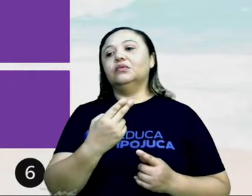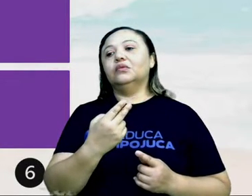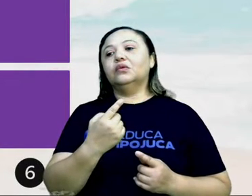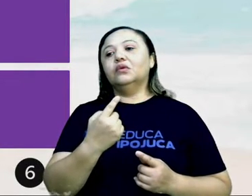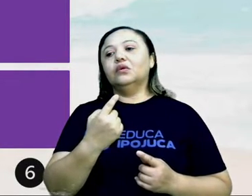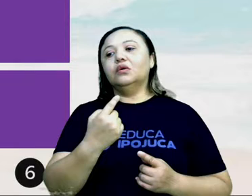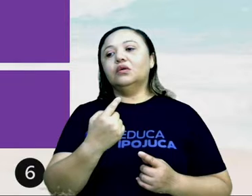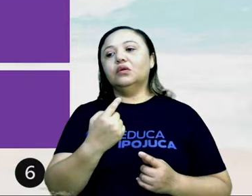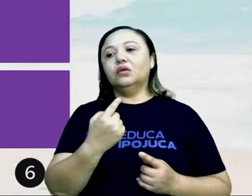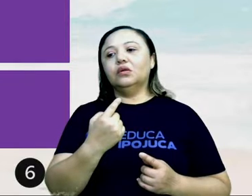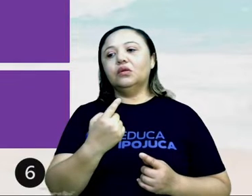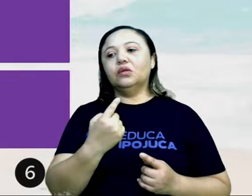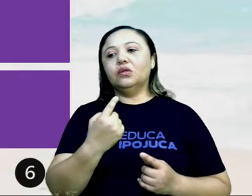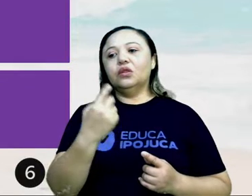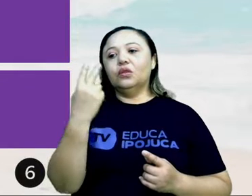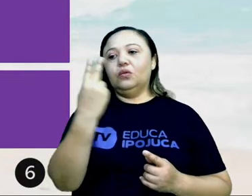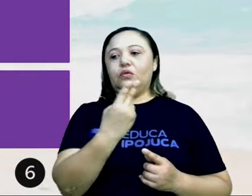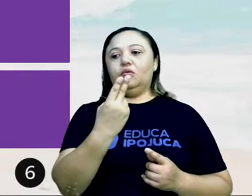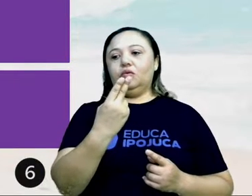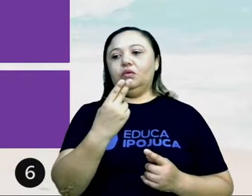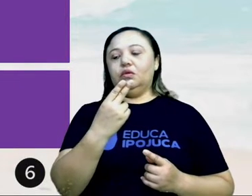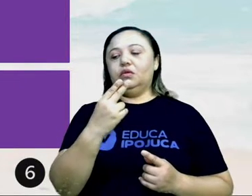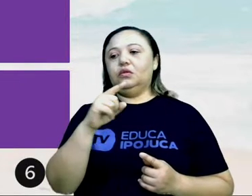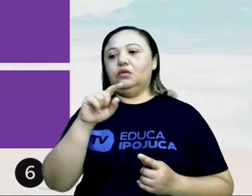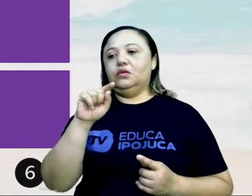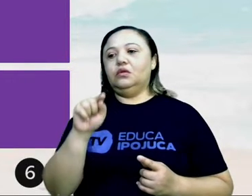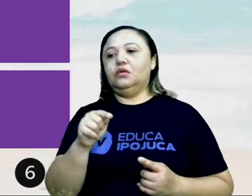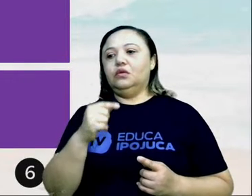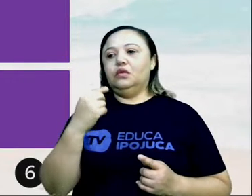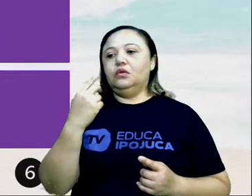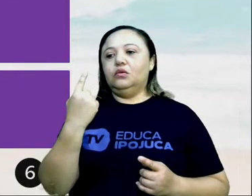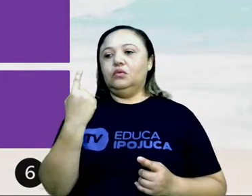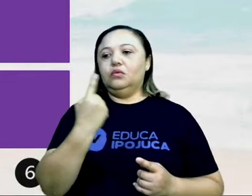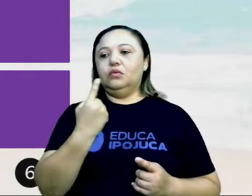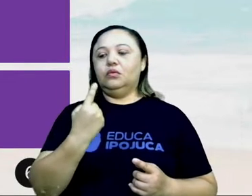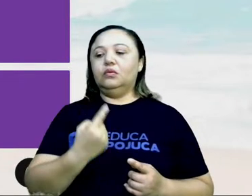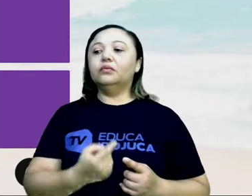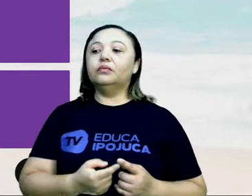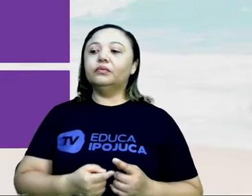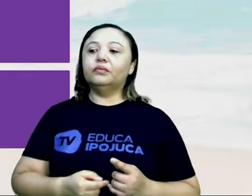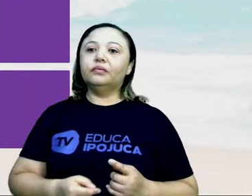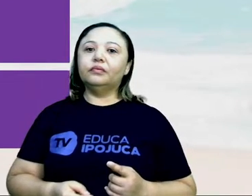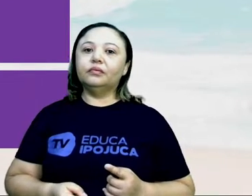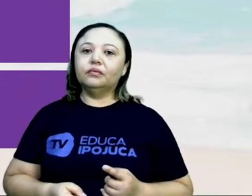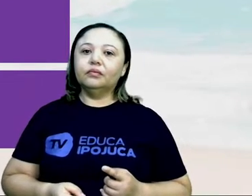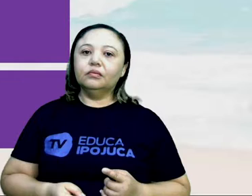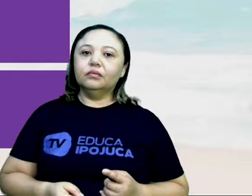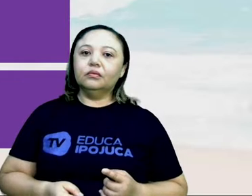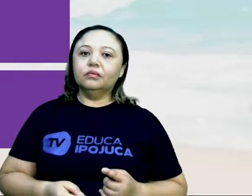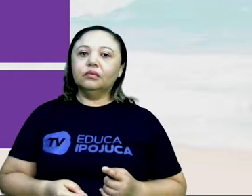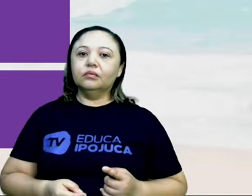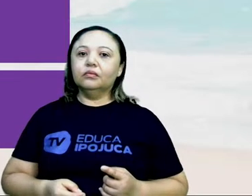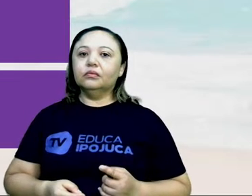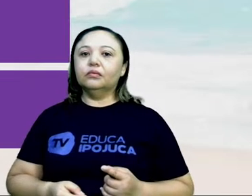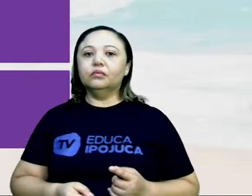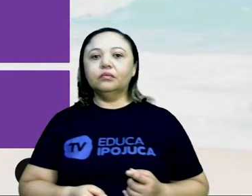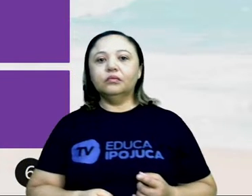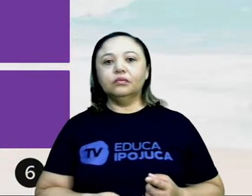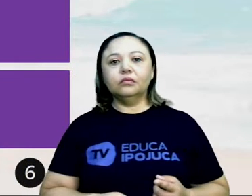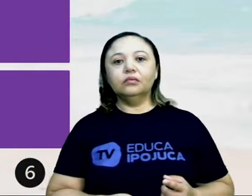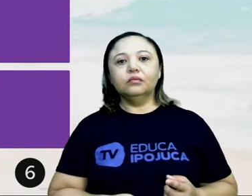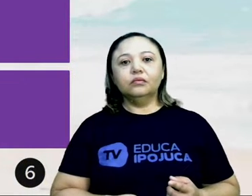quer aqui da segunda coluna, mas na primeira linha. Laranja também.